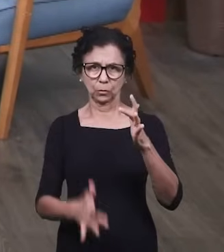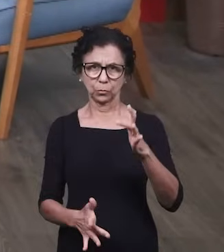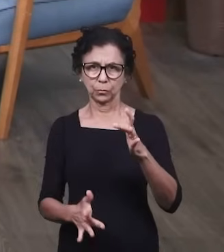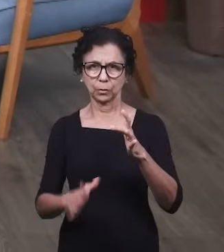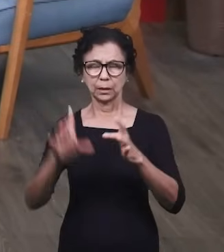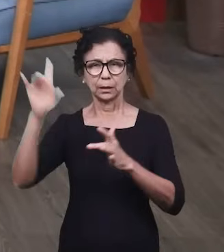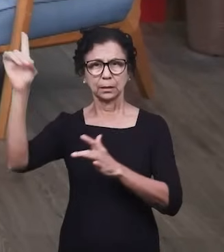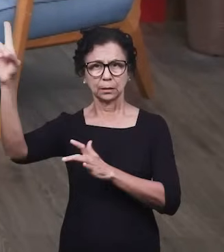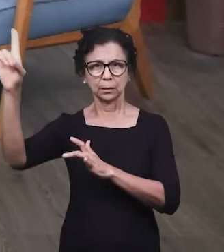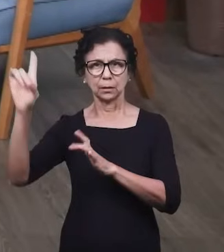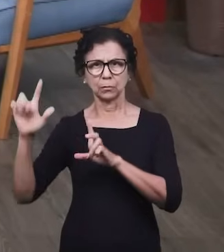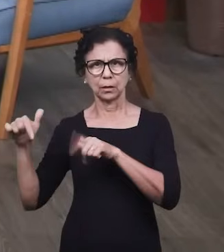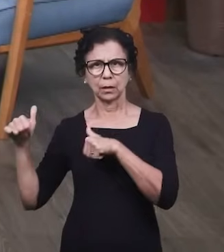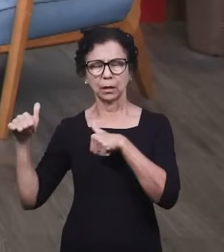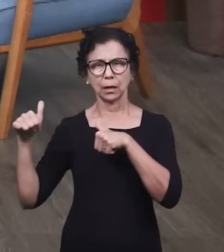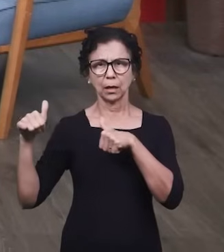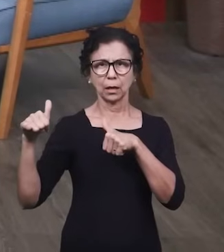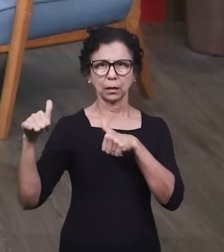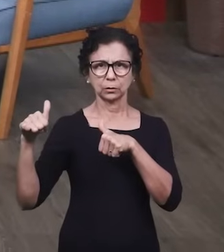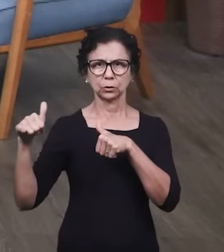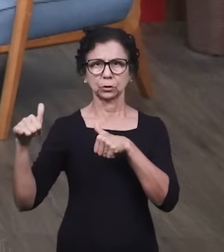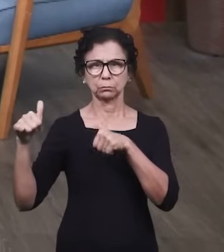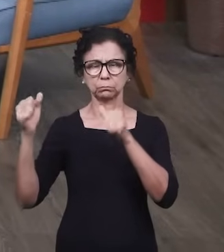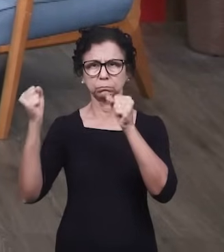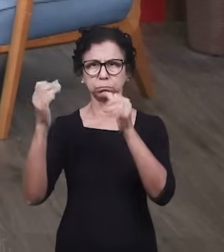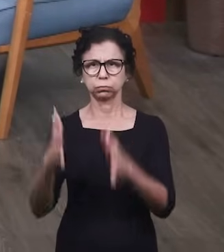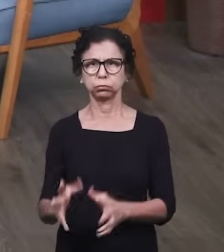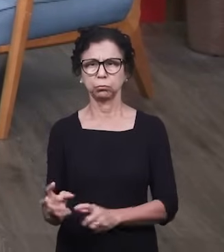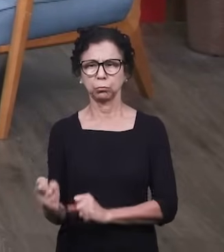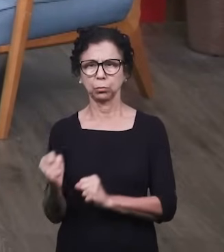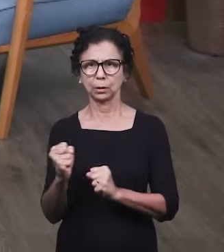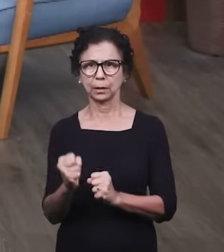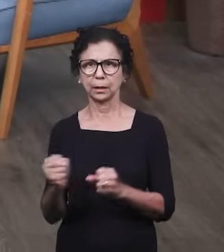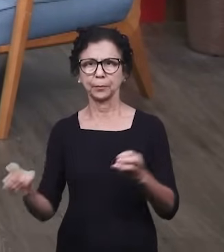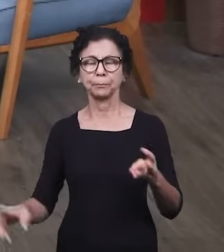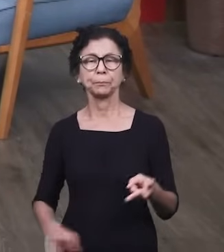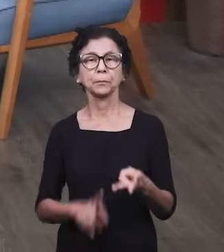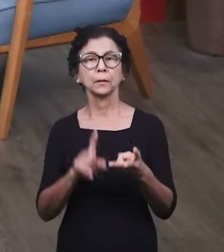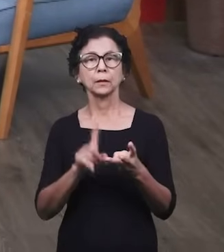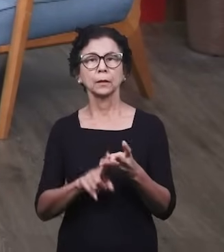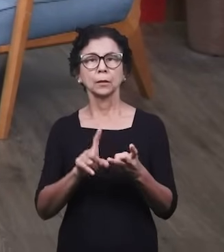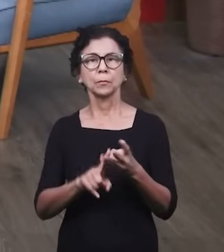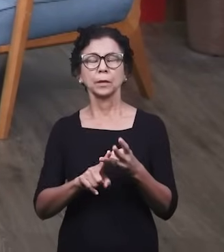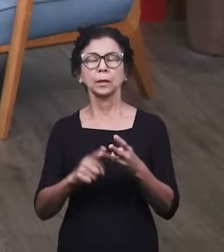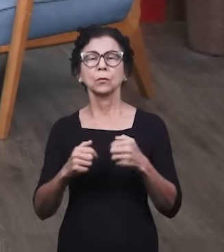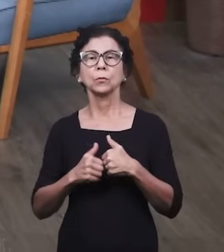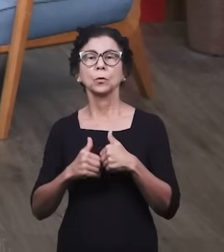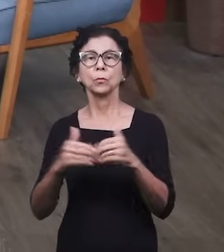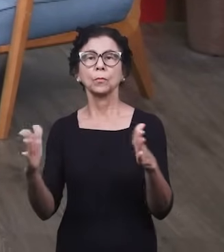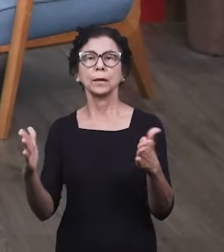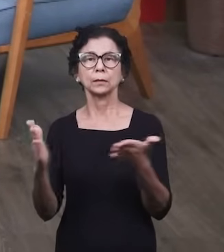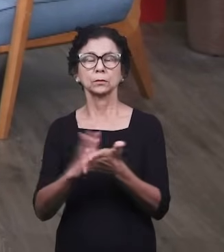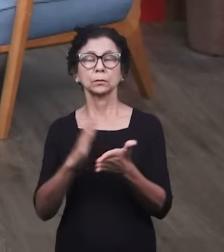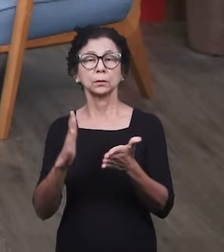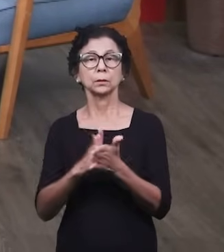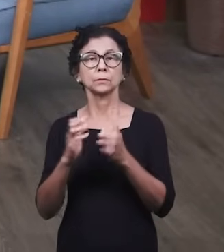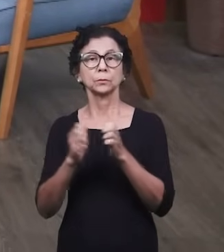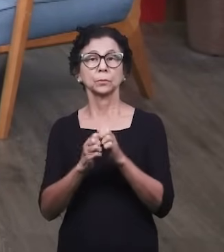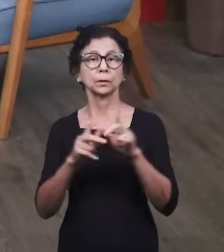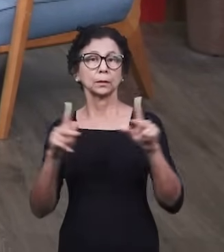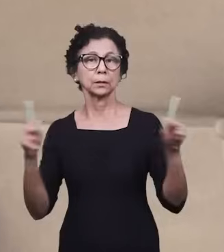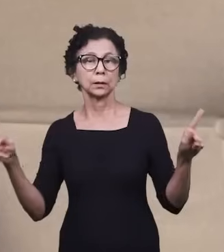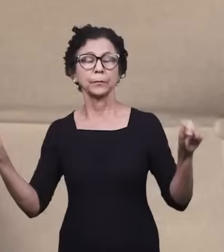derramado Amém. e Deus opera naquela reunião. Como é que é inaugurado o livro do